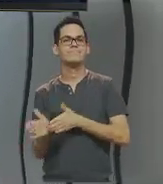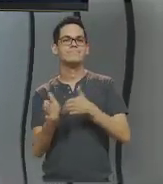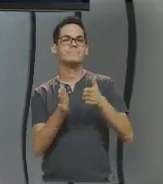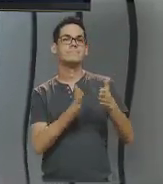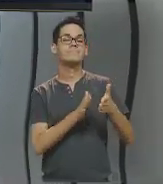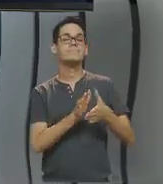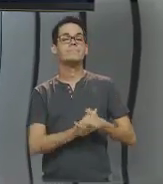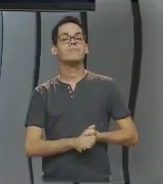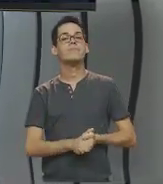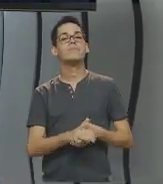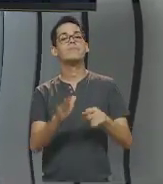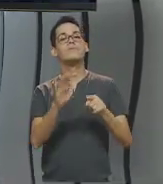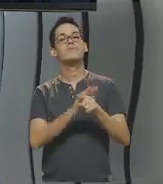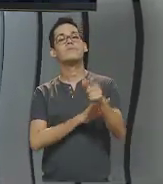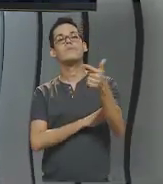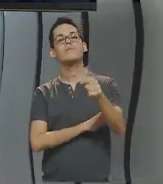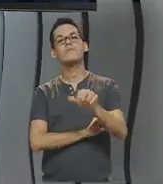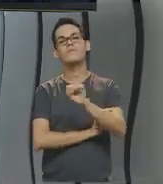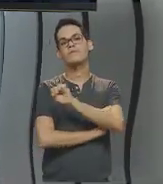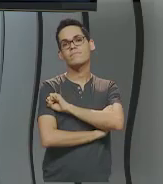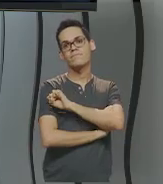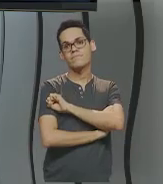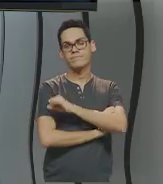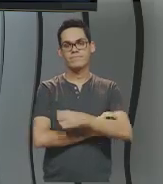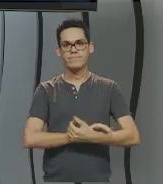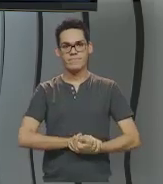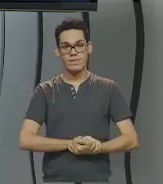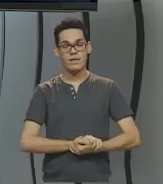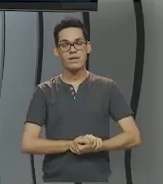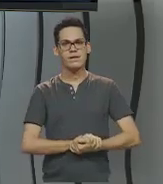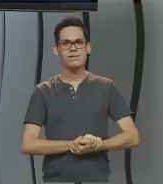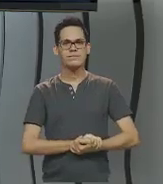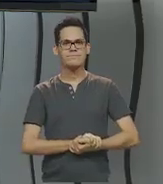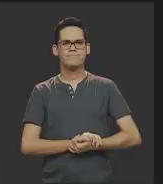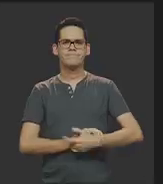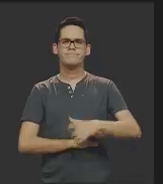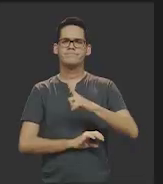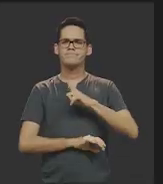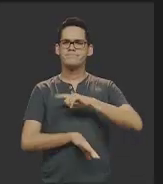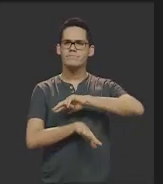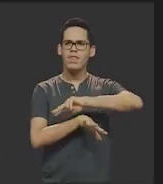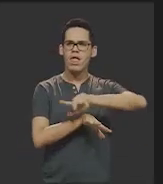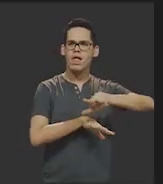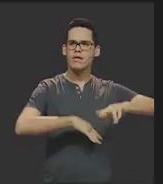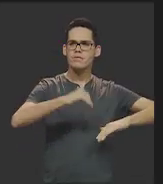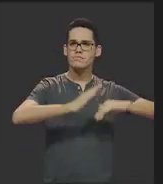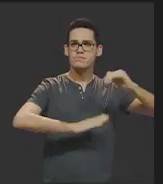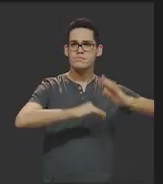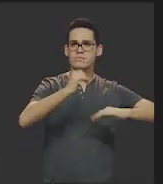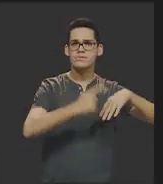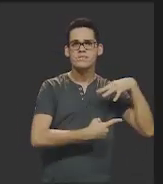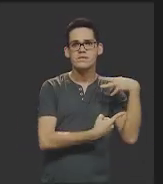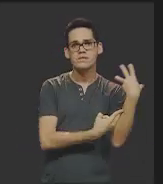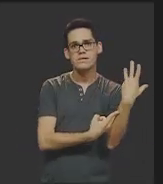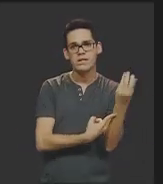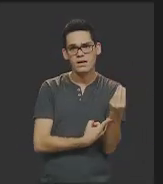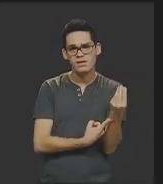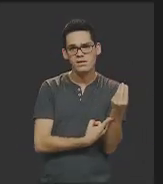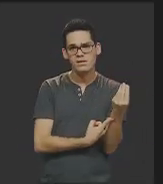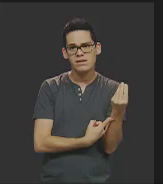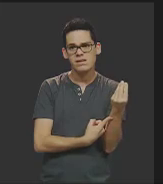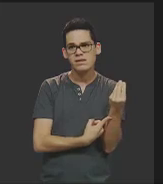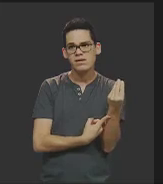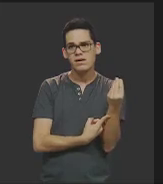Nossa próxima pergunta é uma pergunta de oitavo ano. Muitos artistas plásticos no passado eram ilustradores,